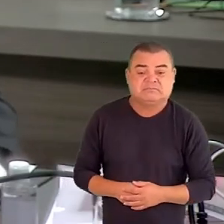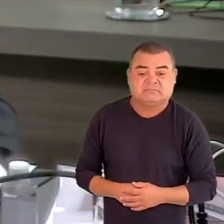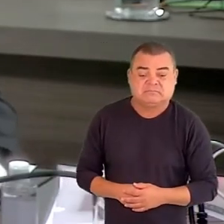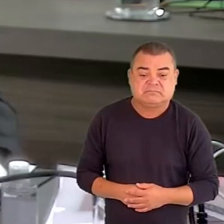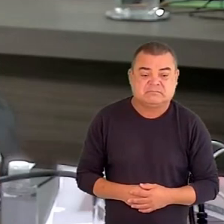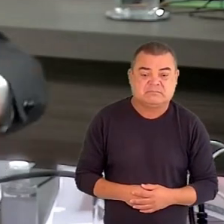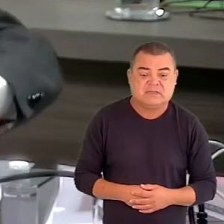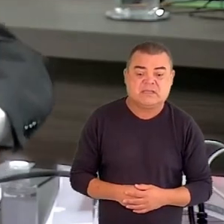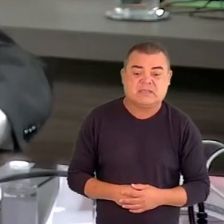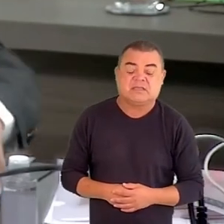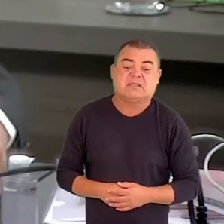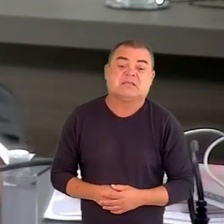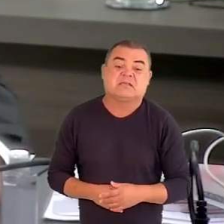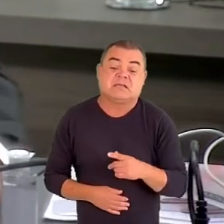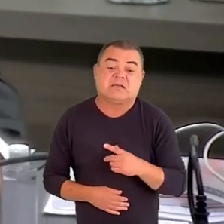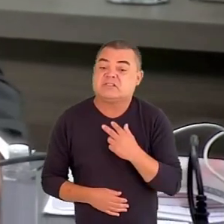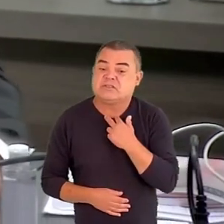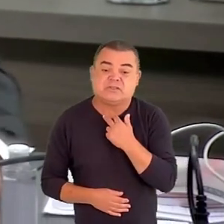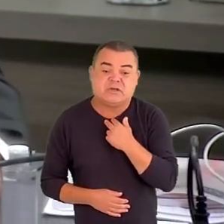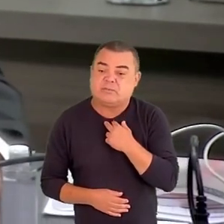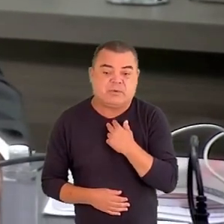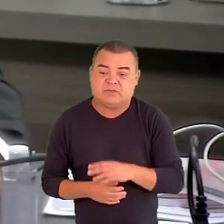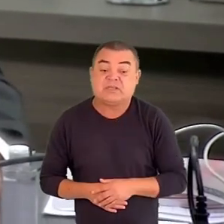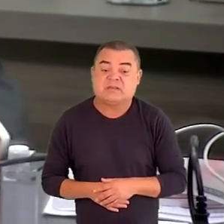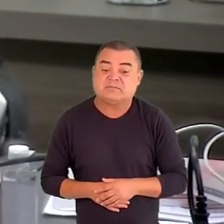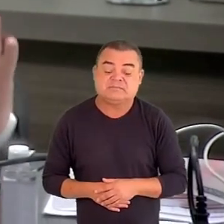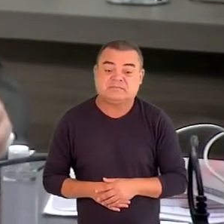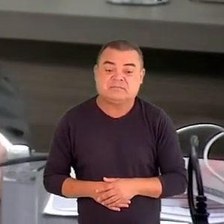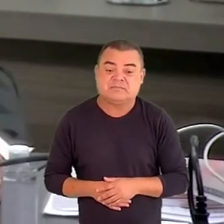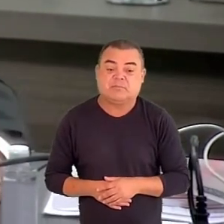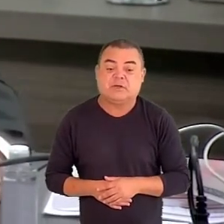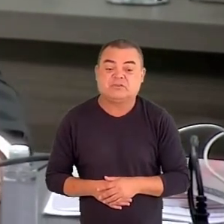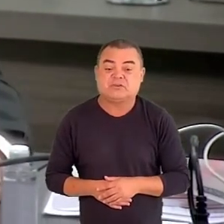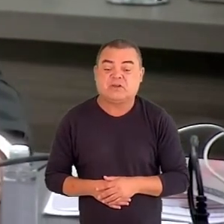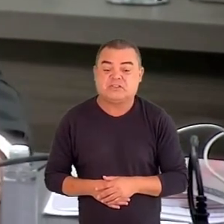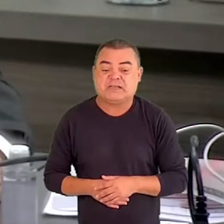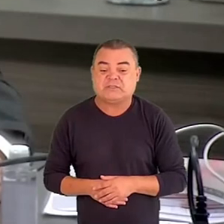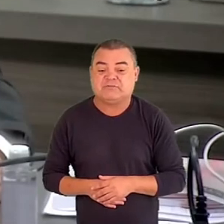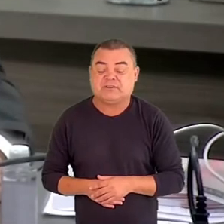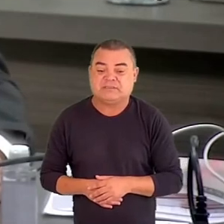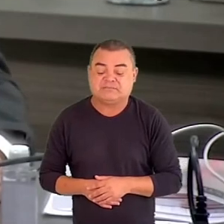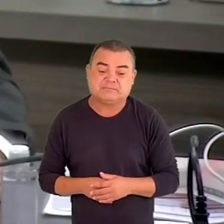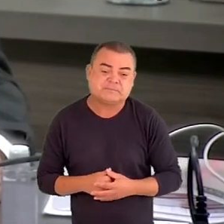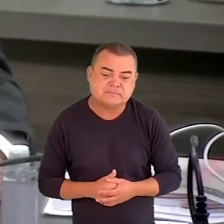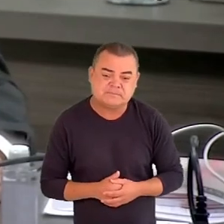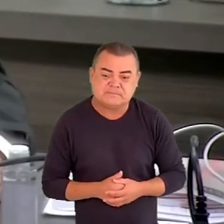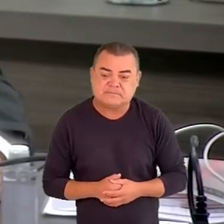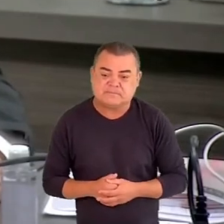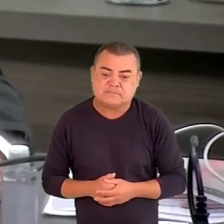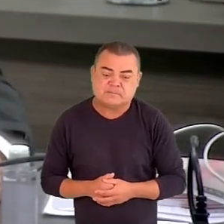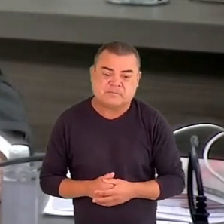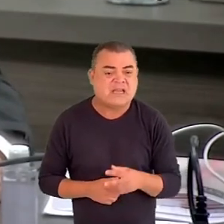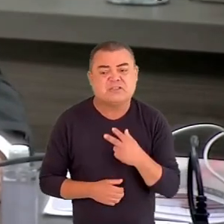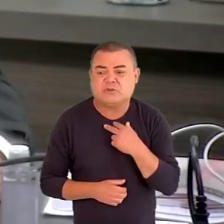poder enfrentá-los. A gente não pode, sobre qualquer que seja o argumento, o mais rasteiro possível, o mais vil possível, a gente não